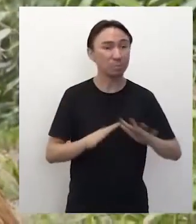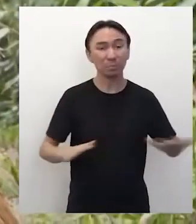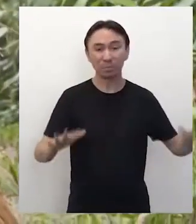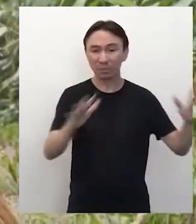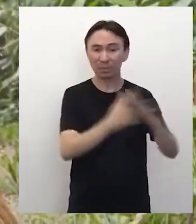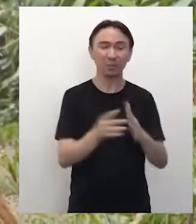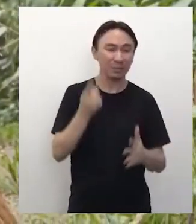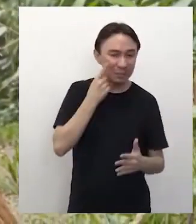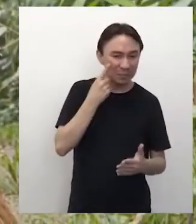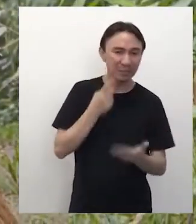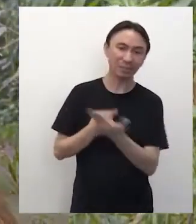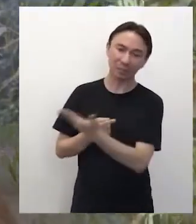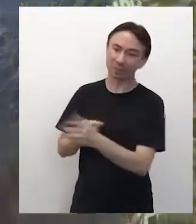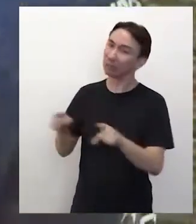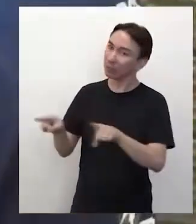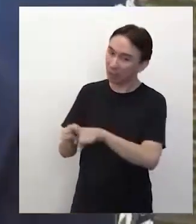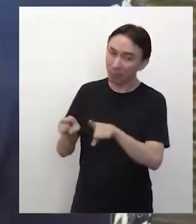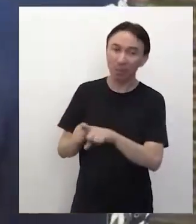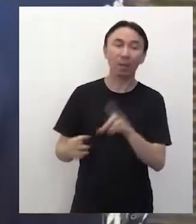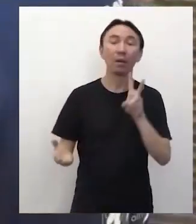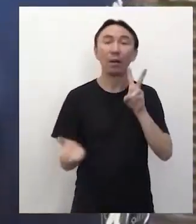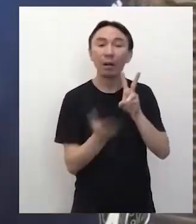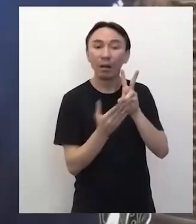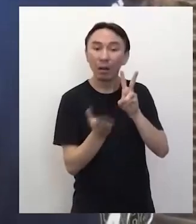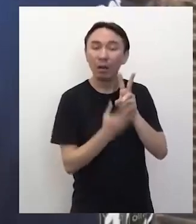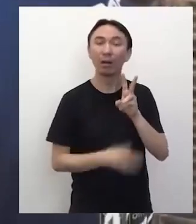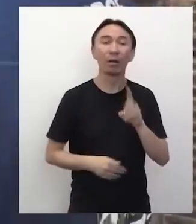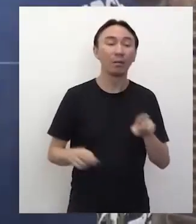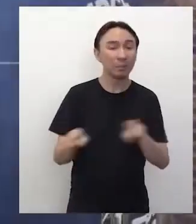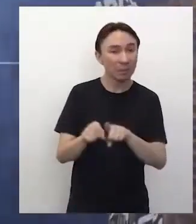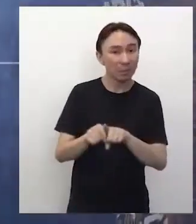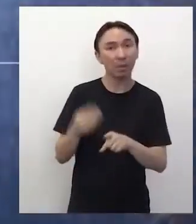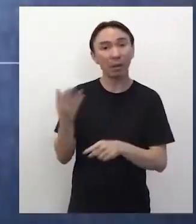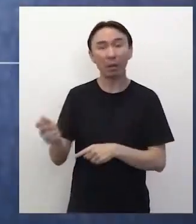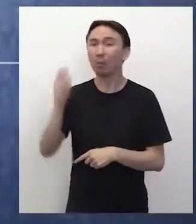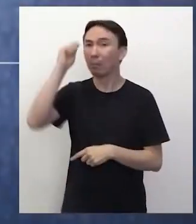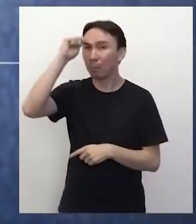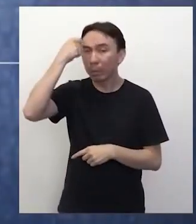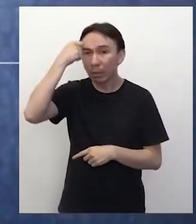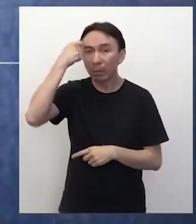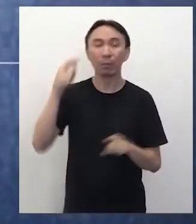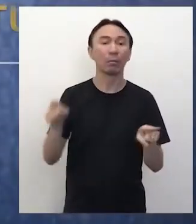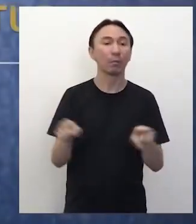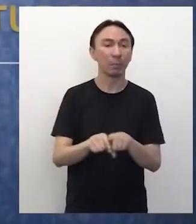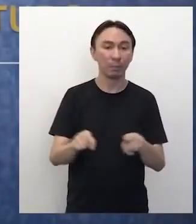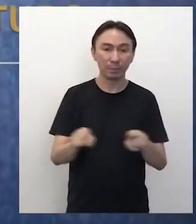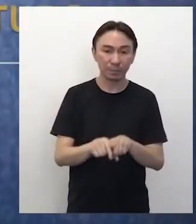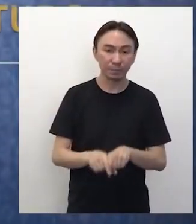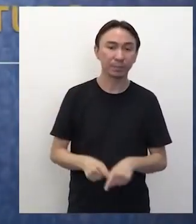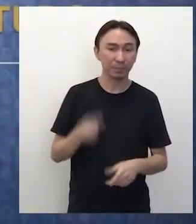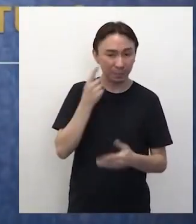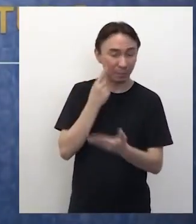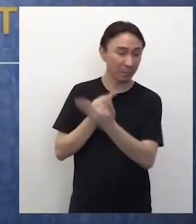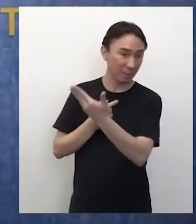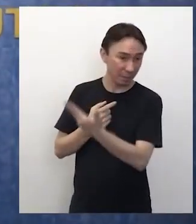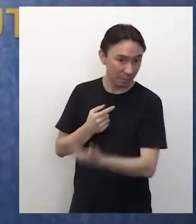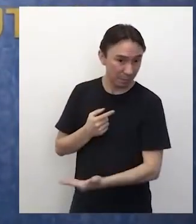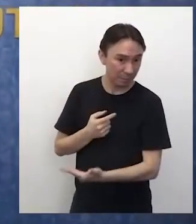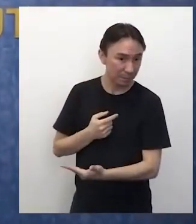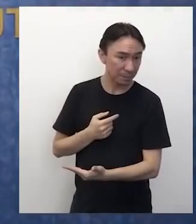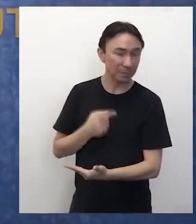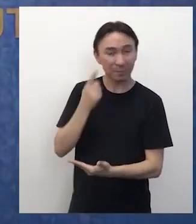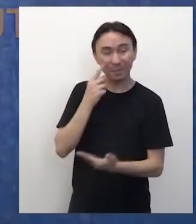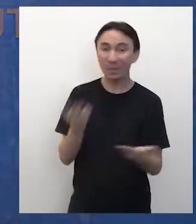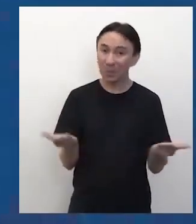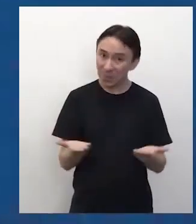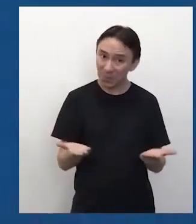específicos, como povos indígenas e comunidades quilombolas. O conhecimento do presente é essencial para o